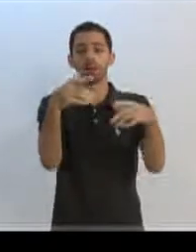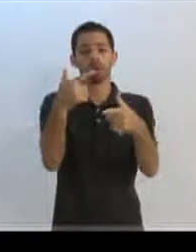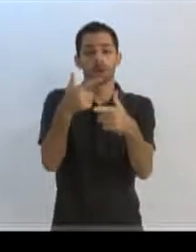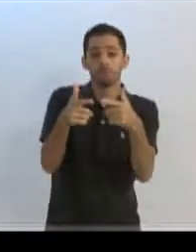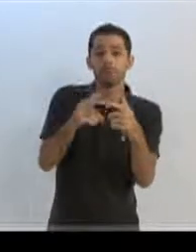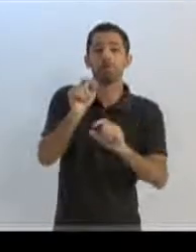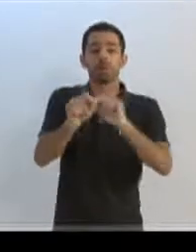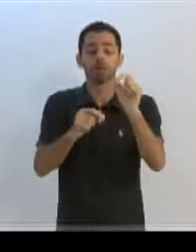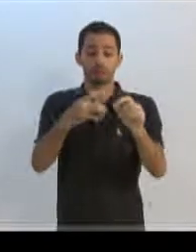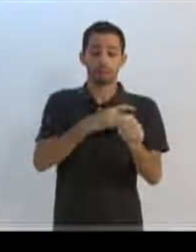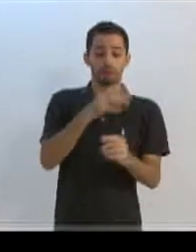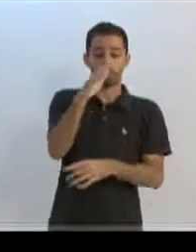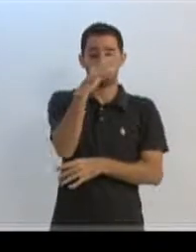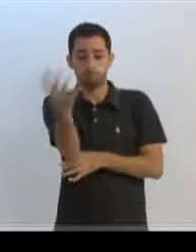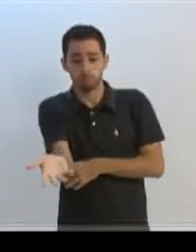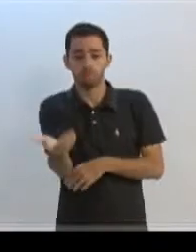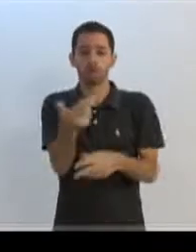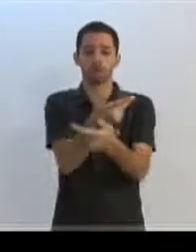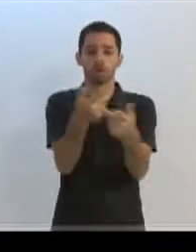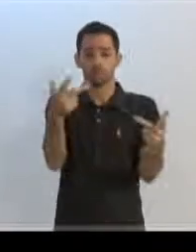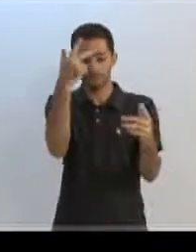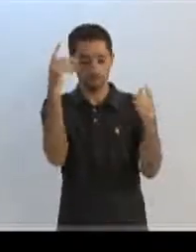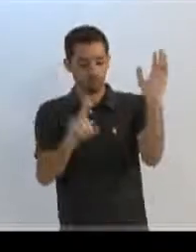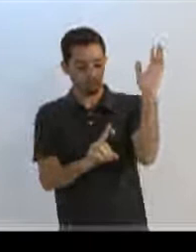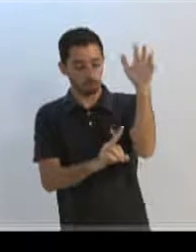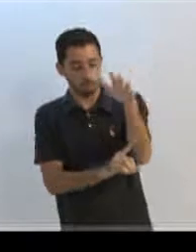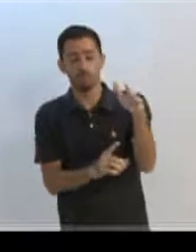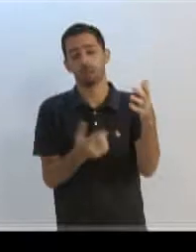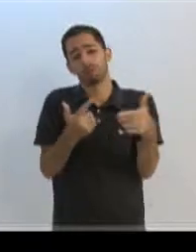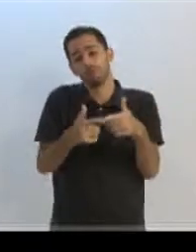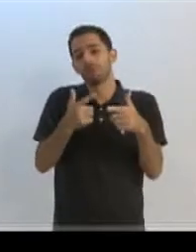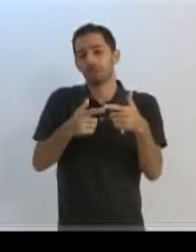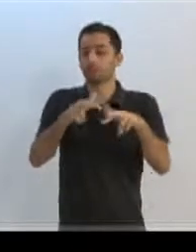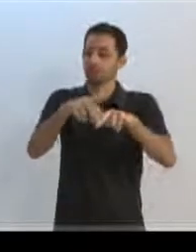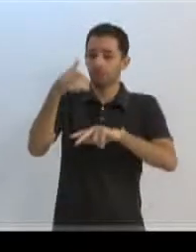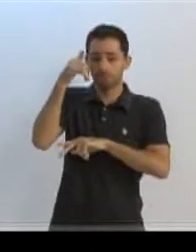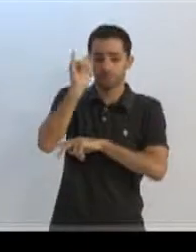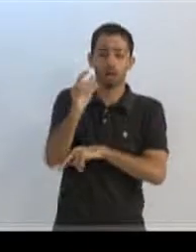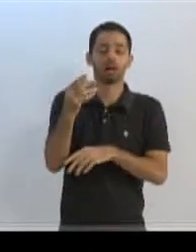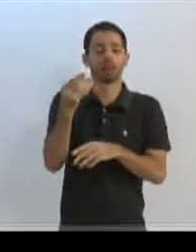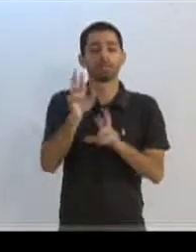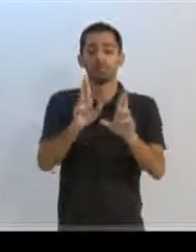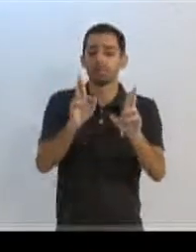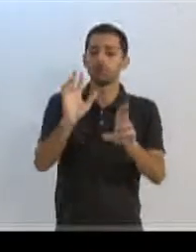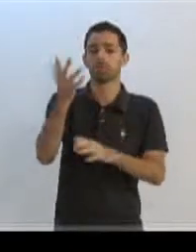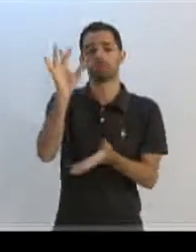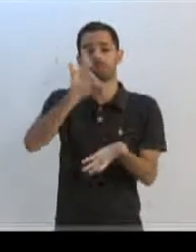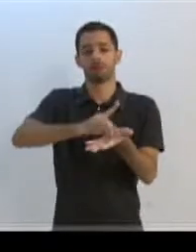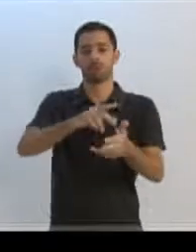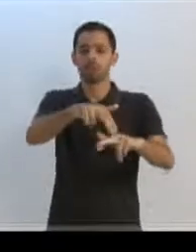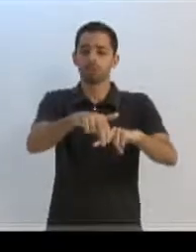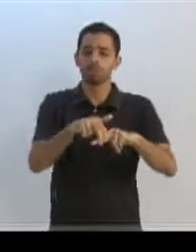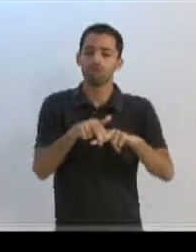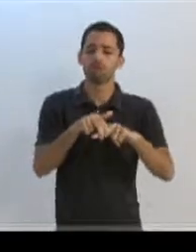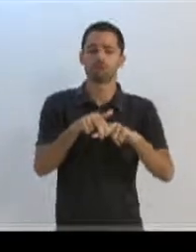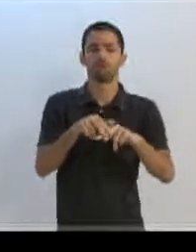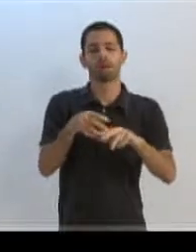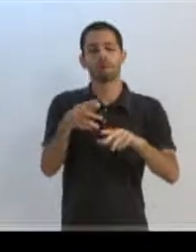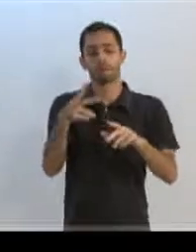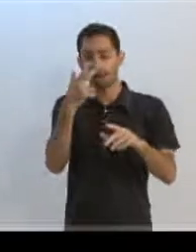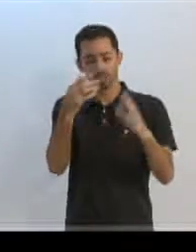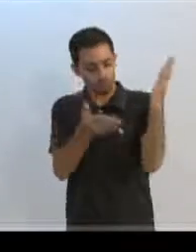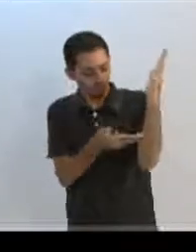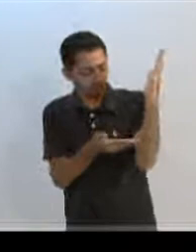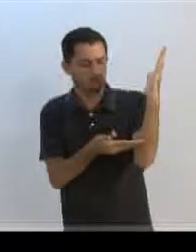enfim onde fizemos requerimento já a celesc esperamos a a a solução tão situação aliás de postes de